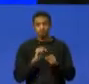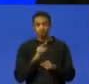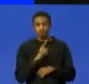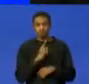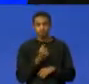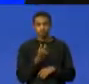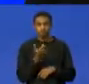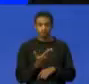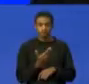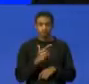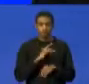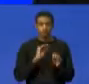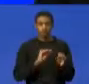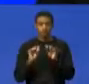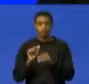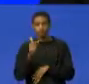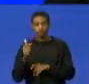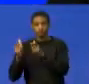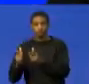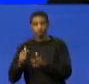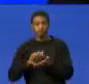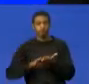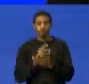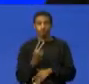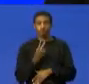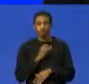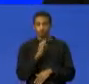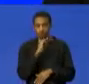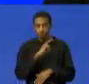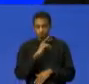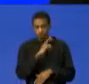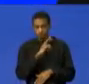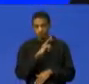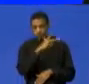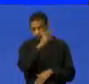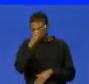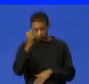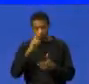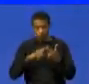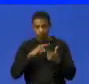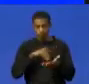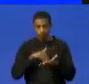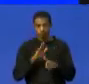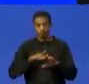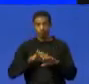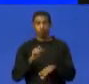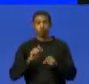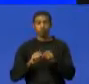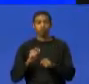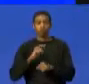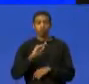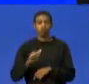de um bloco para pôr no outro bloco. Os prefeitos e secretários que fizerem isso podem até ser impedidos